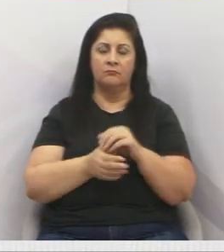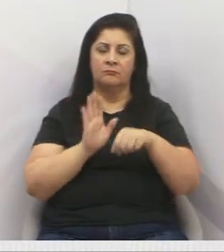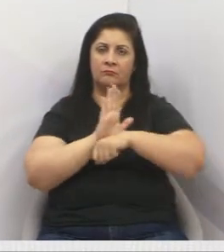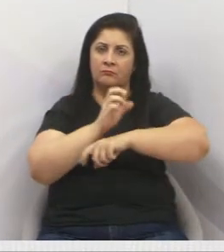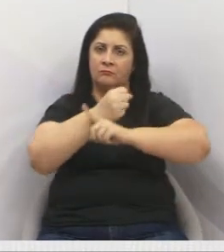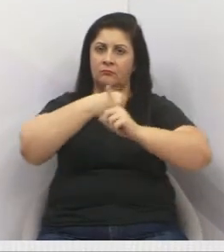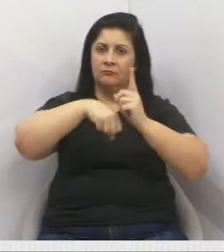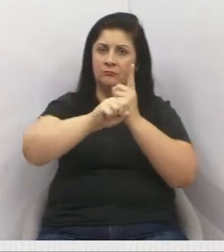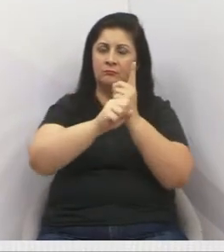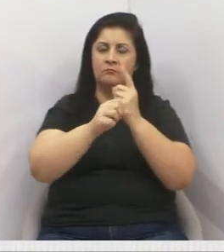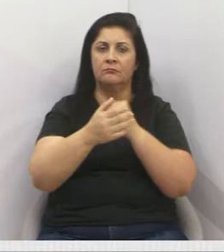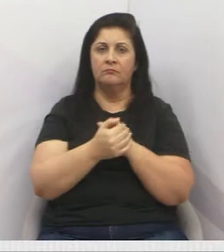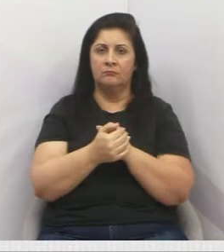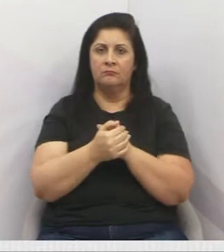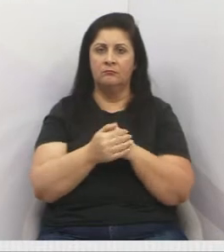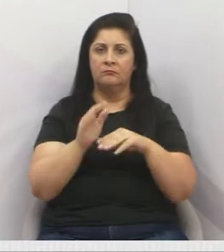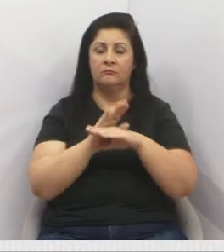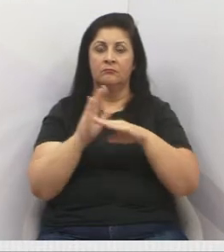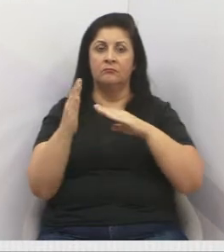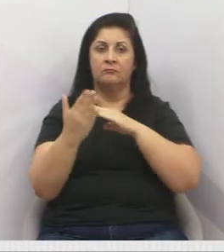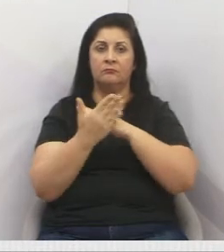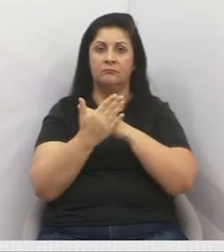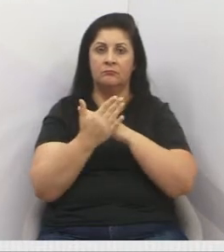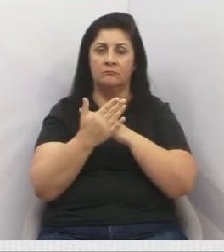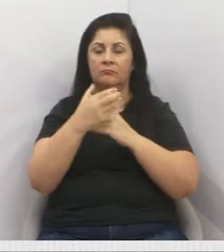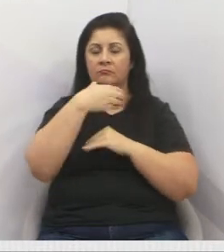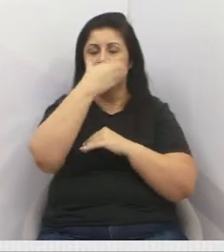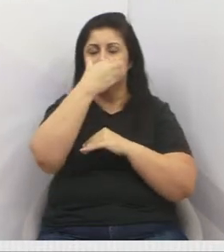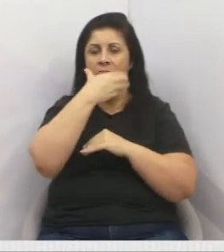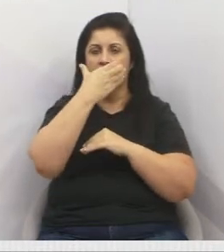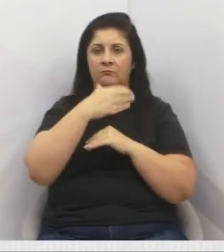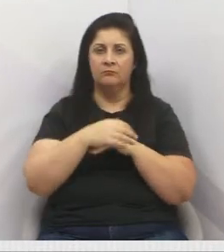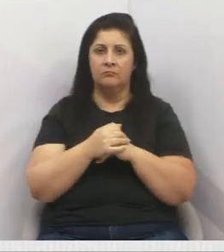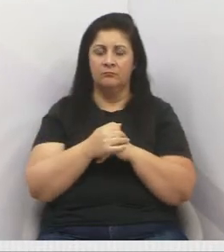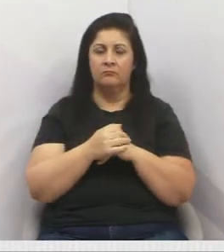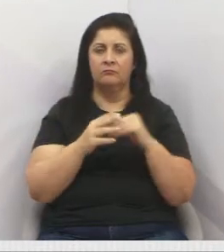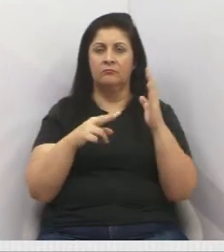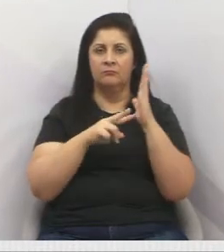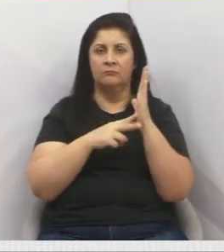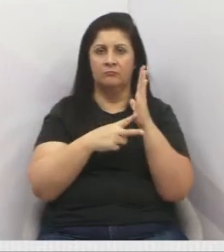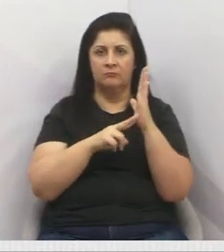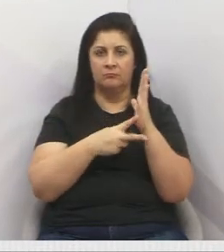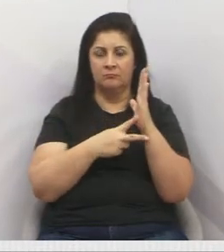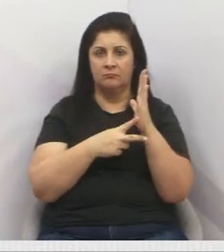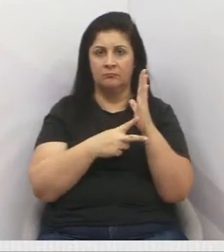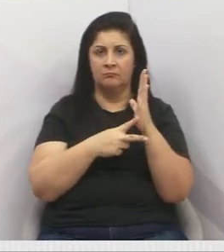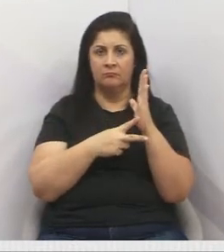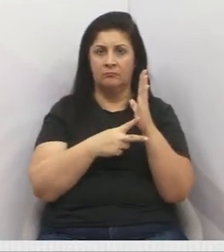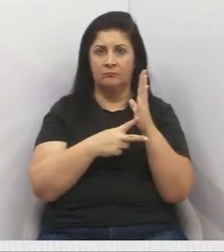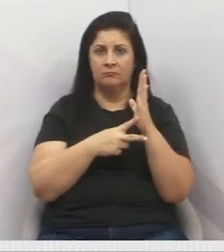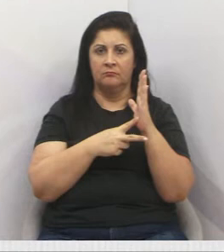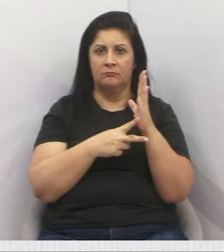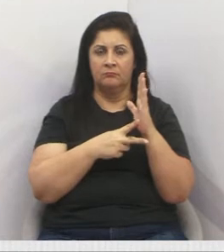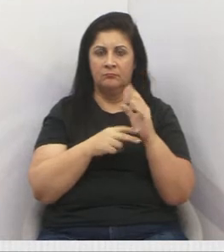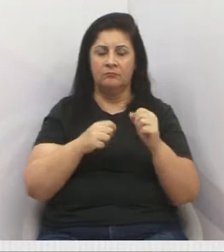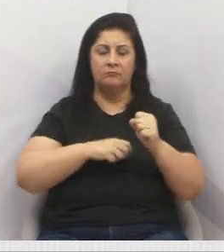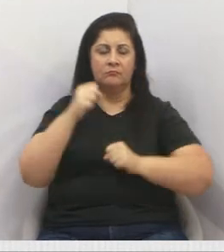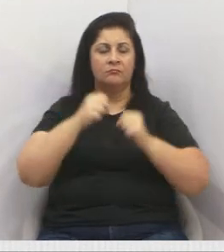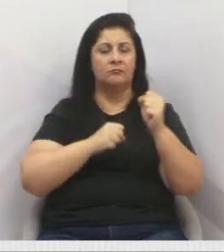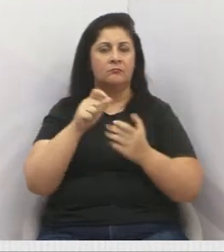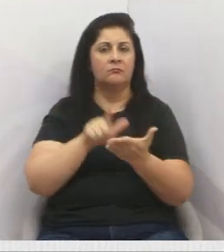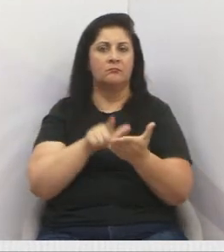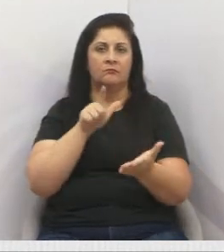Movimentos populares, moradores do Jardim Paraíso e Jardim Holanda, entidade de classe sindical, Sindicato dos